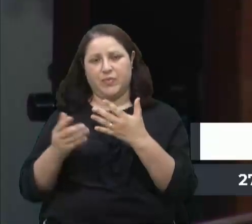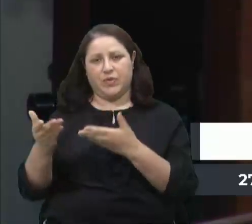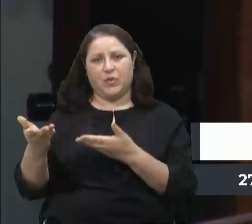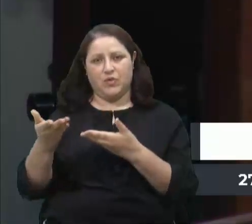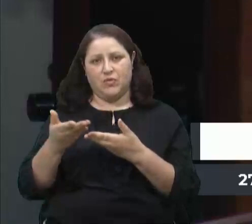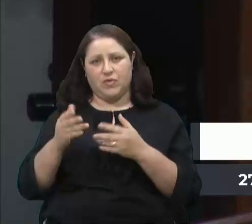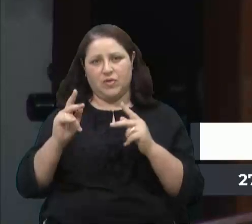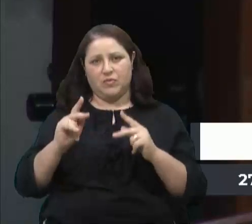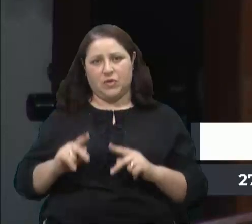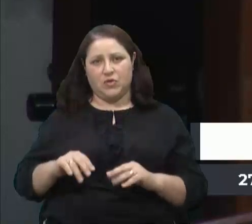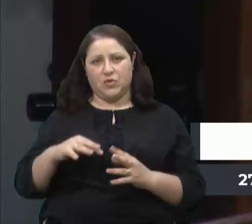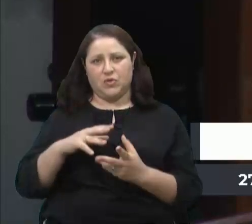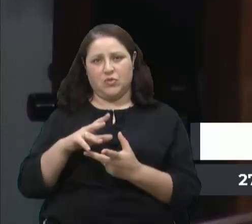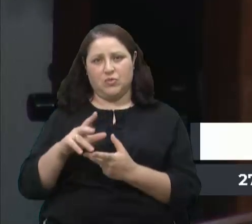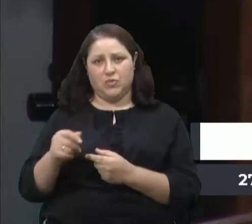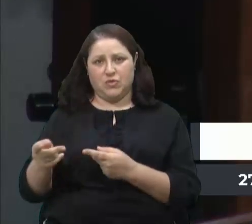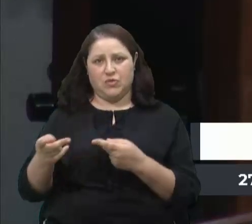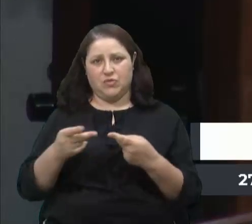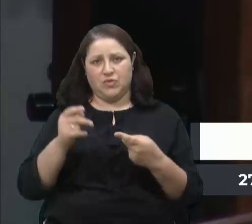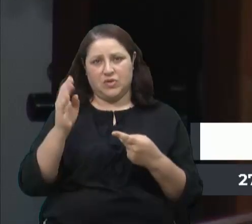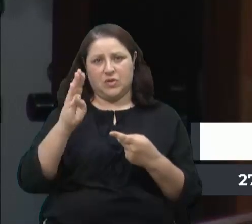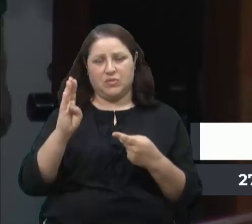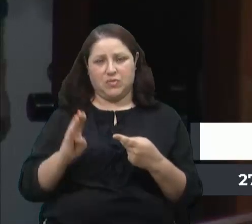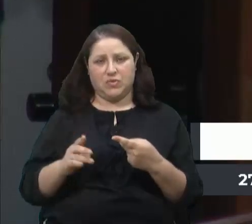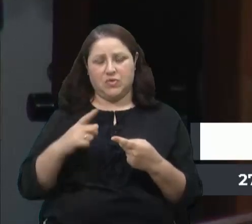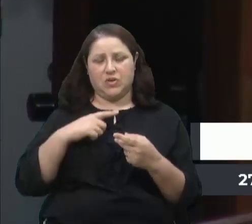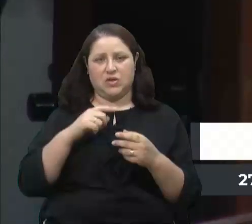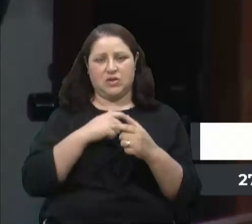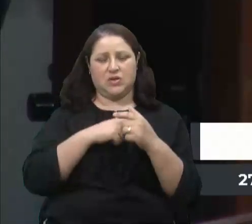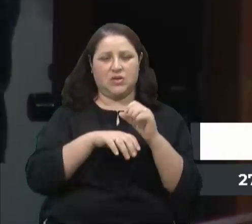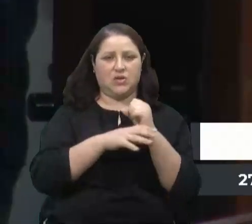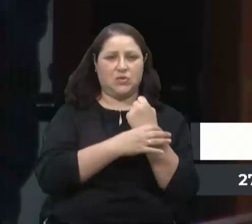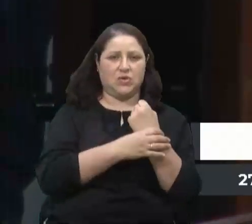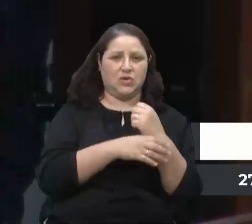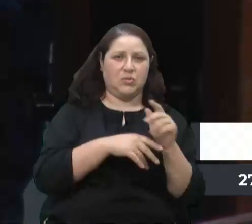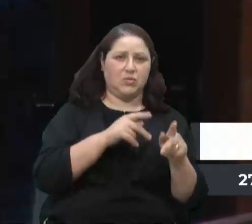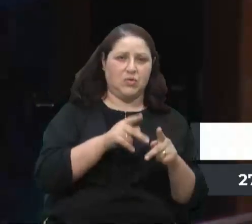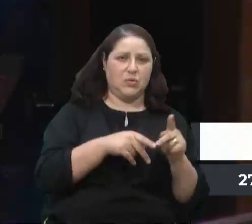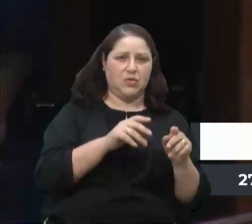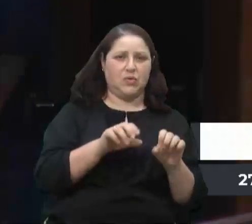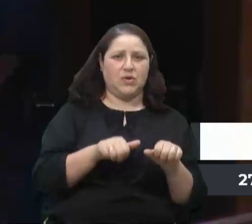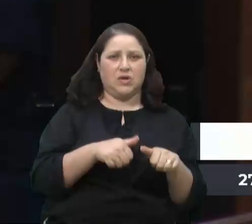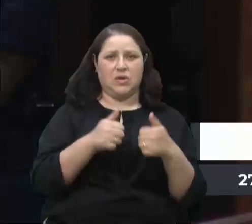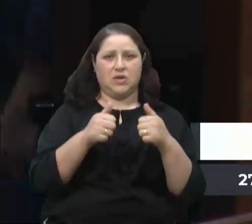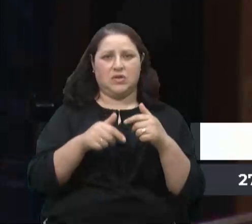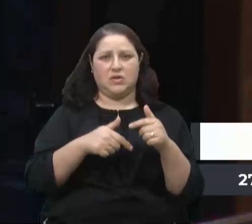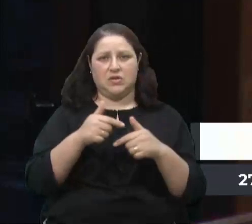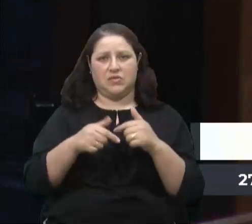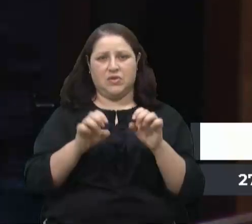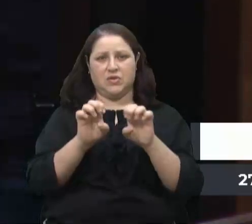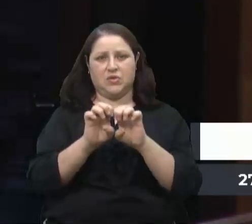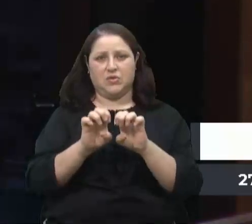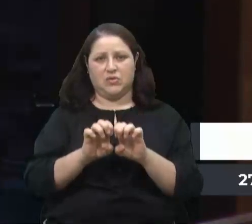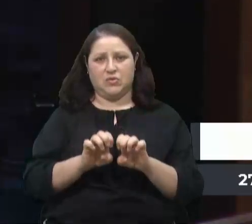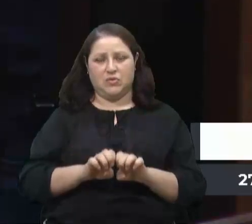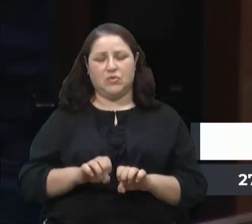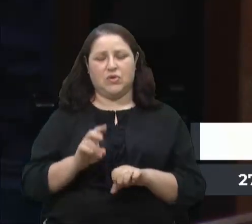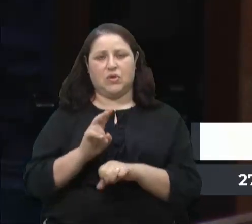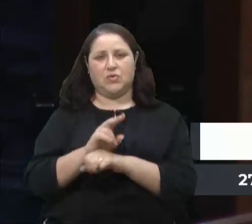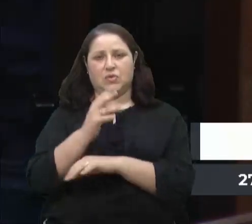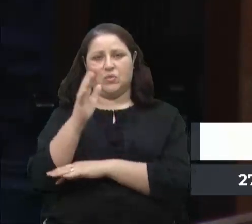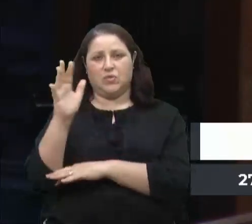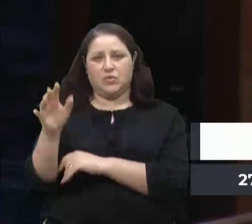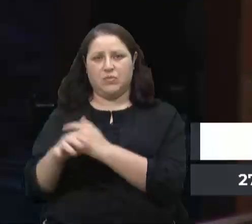convidando pessoas do mundo inteiro que venham visitar o Brasil, entre elas a segurança pública, qualidade de serviços, infraestrutura, preservação do meio